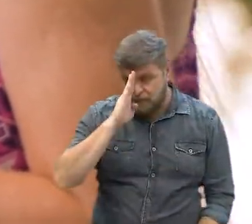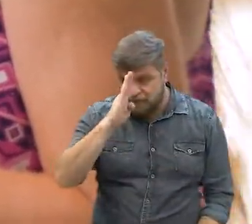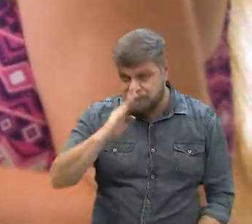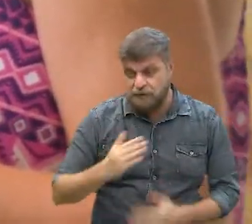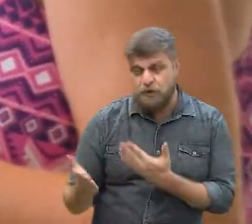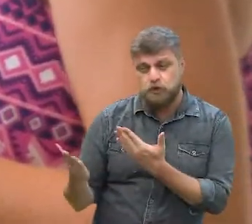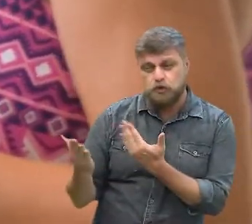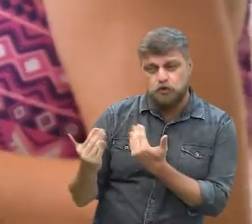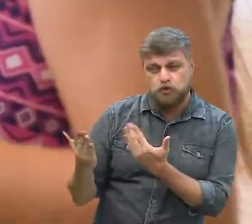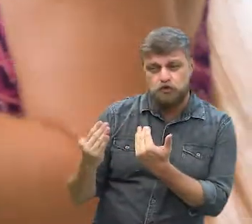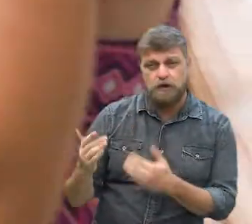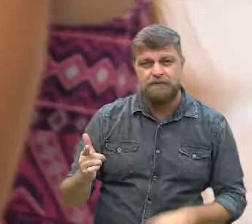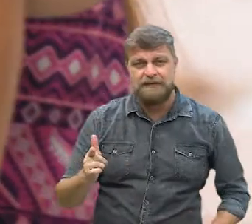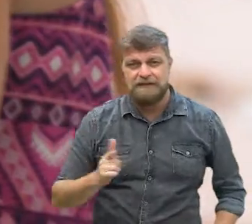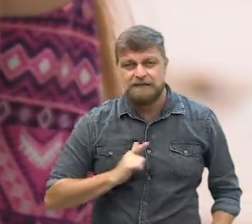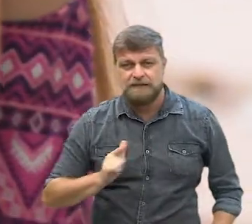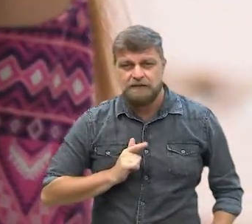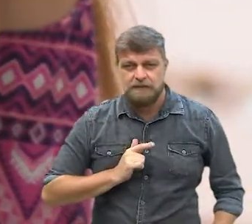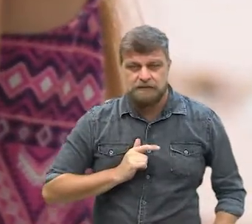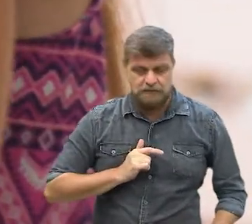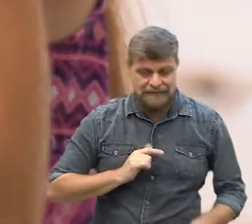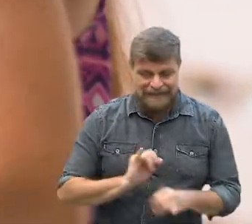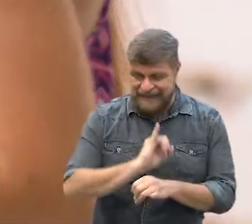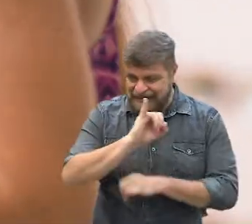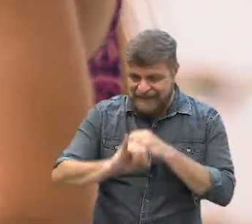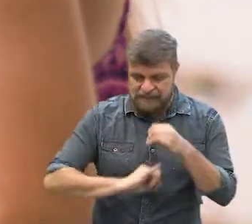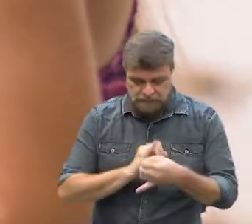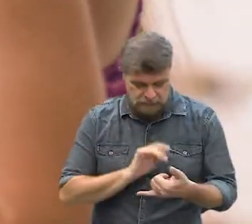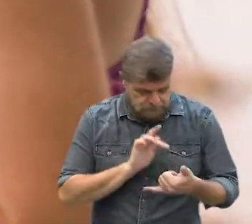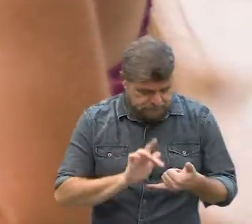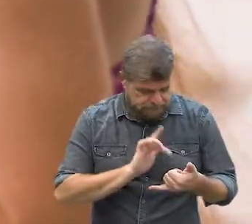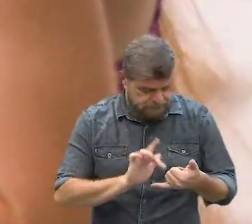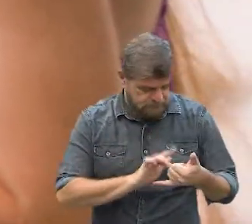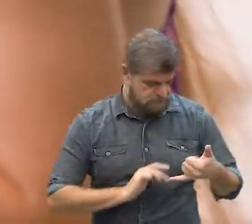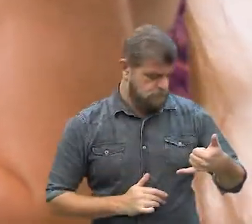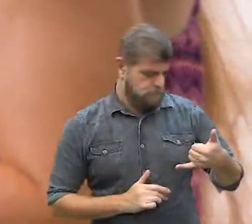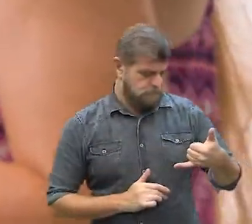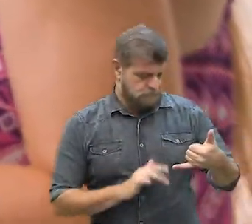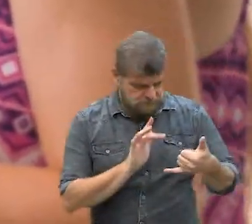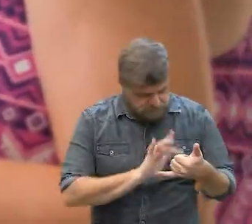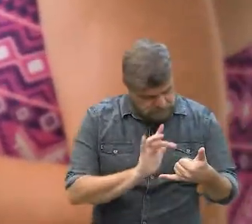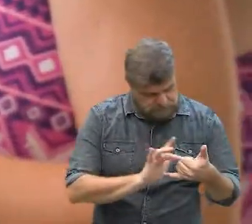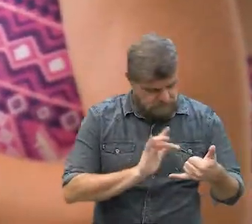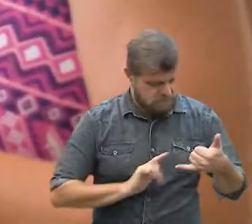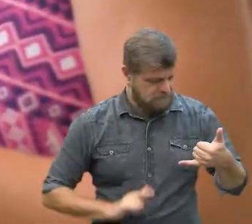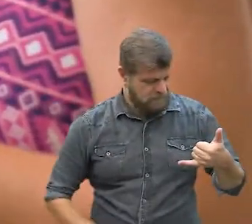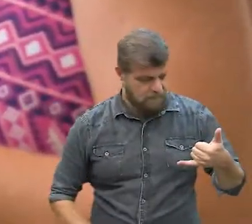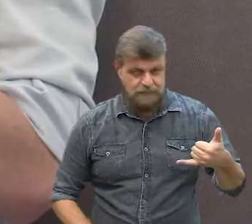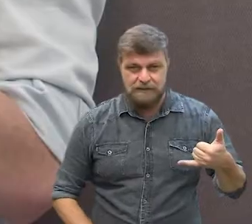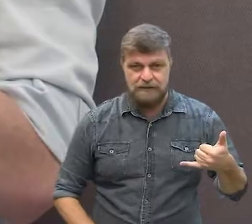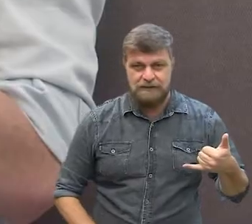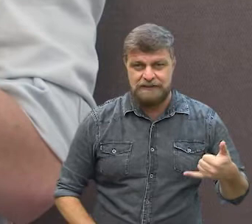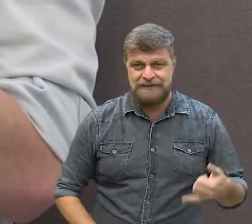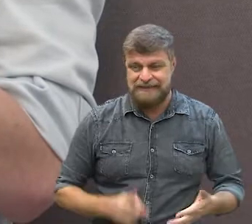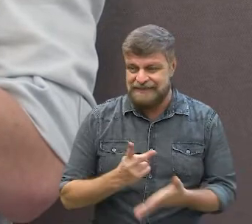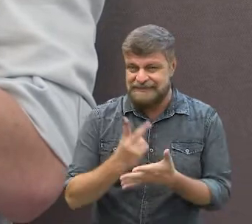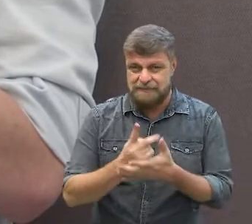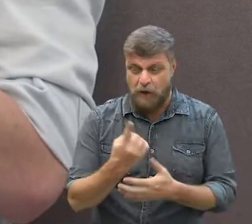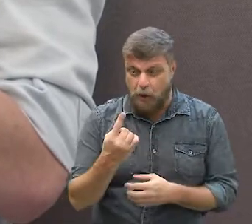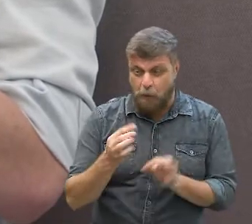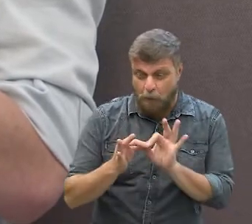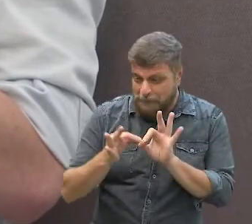eles ficam muito tempo conectados, né? Então dizem por aí que eles não ficam a 1 metro